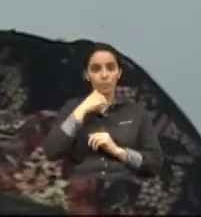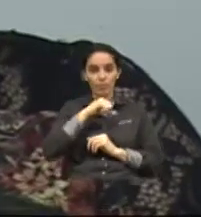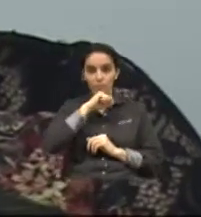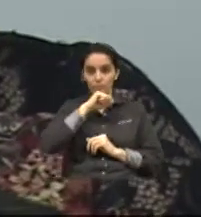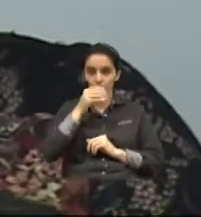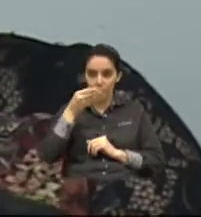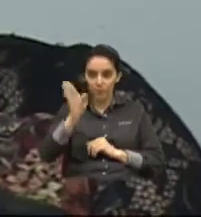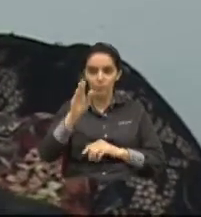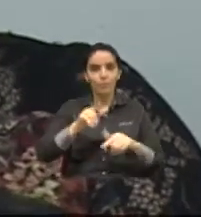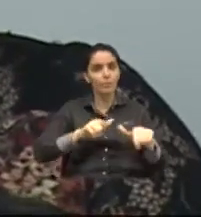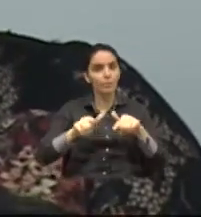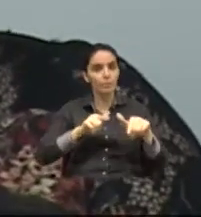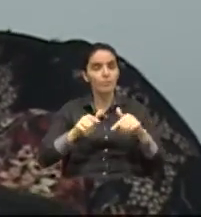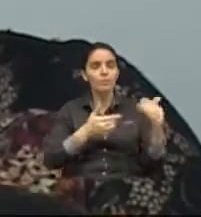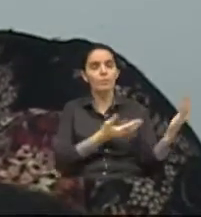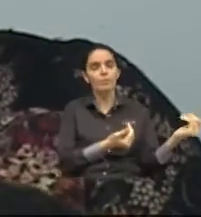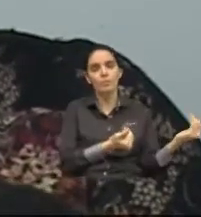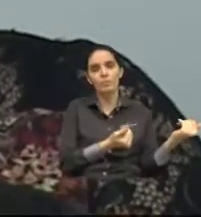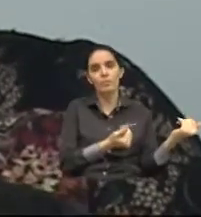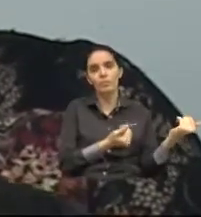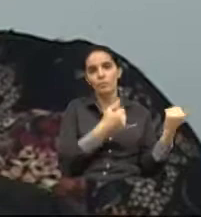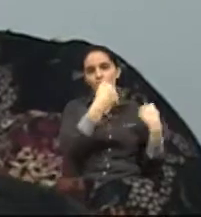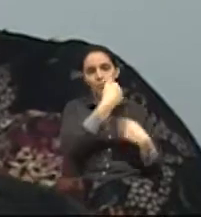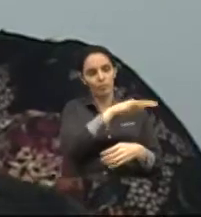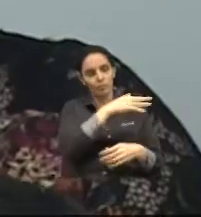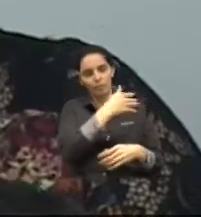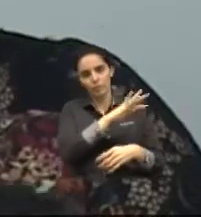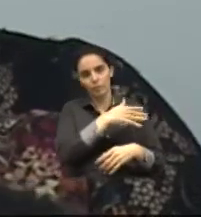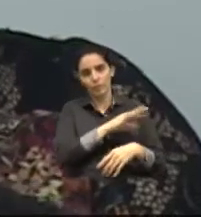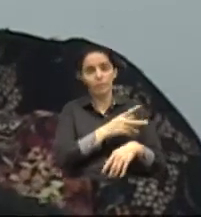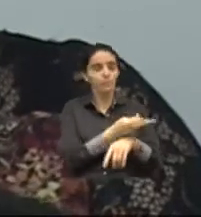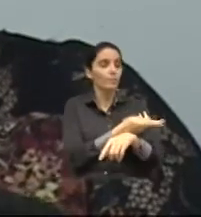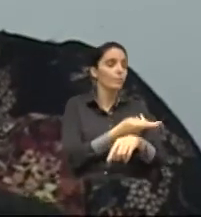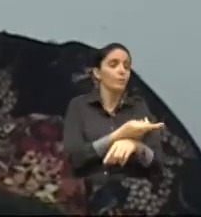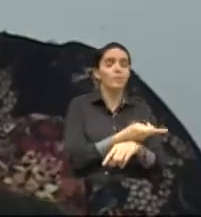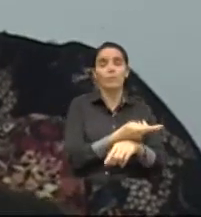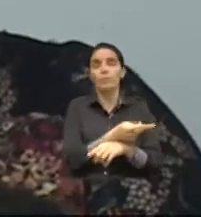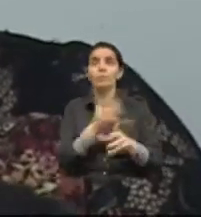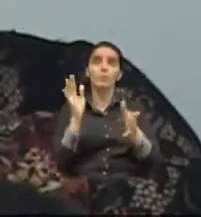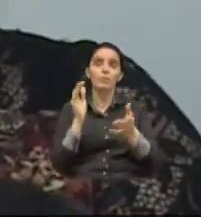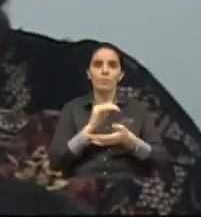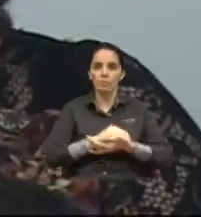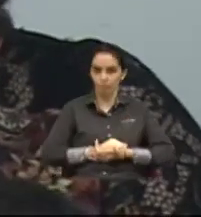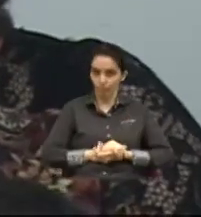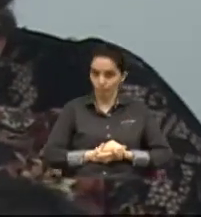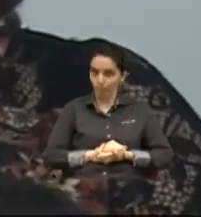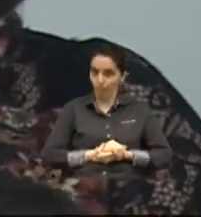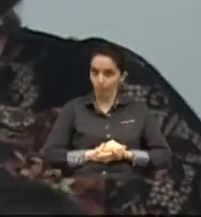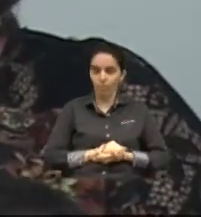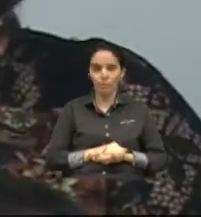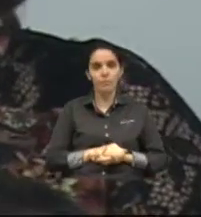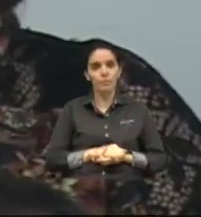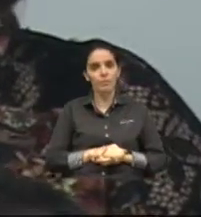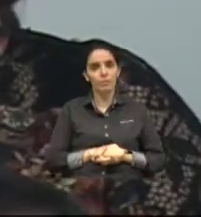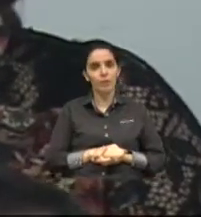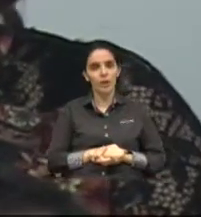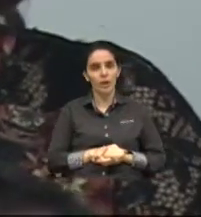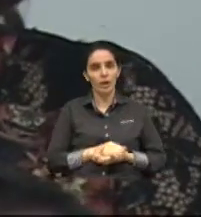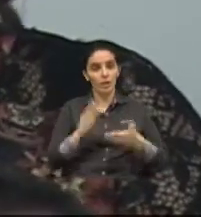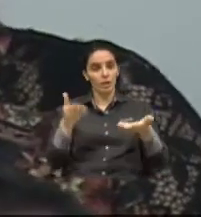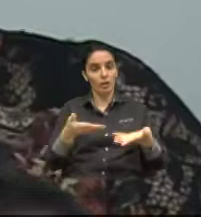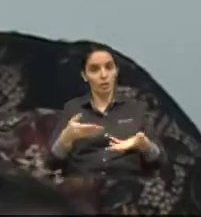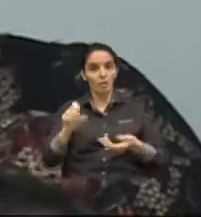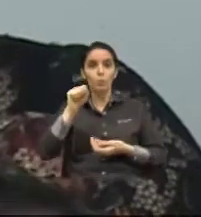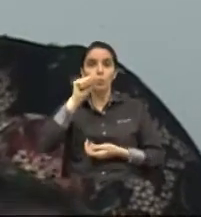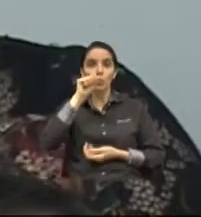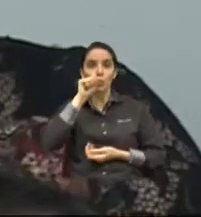os pais, e esses jovens ficam aí procurando o que fazer. Isso aqui seria mais